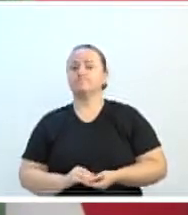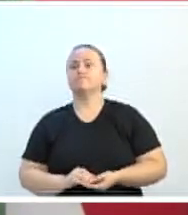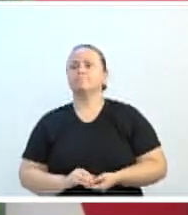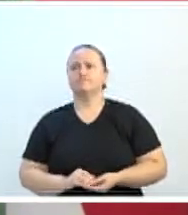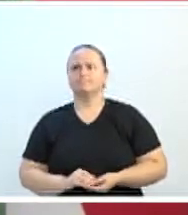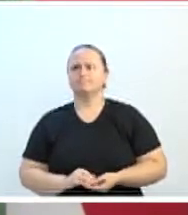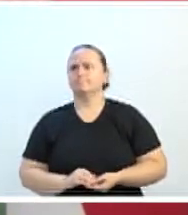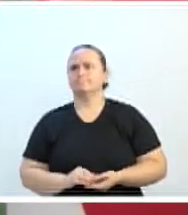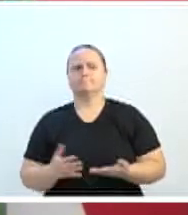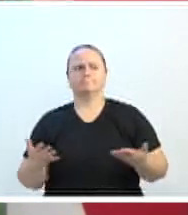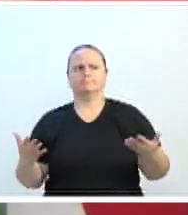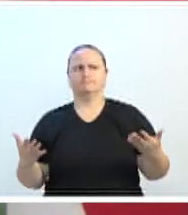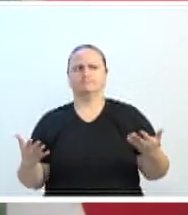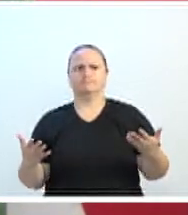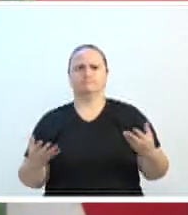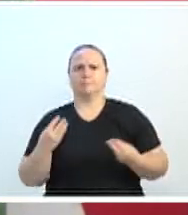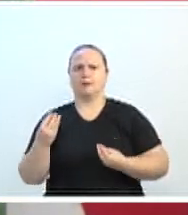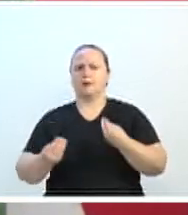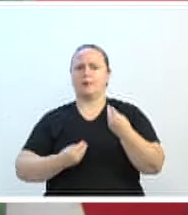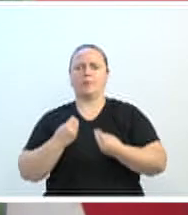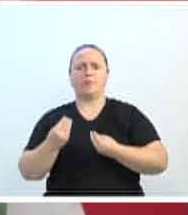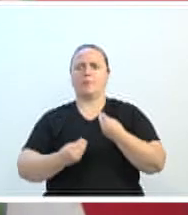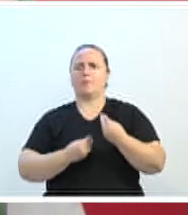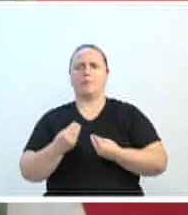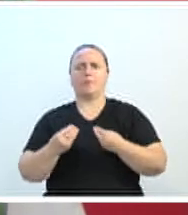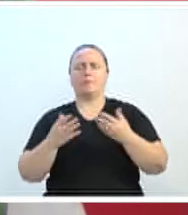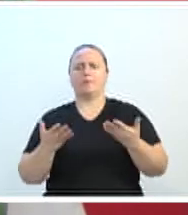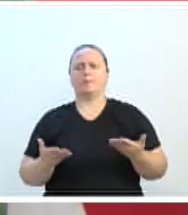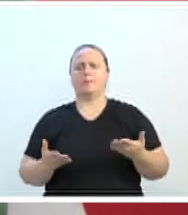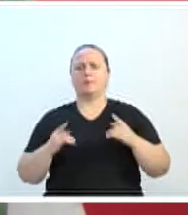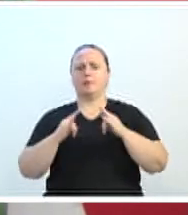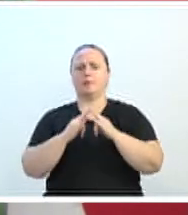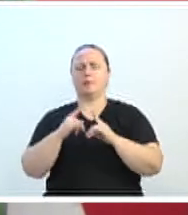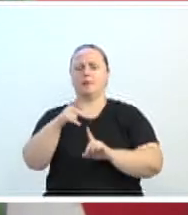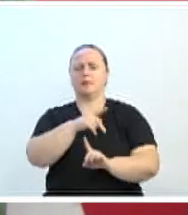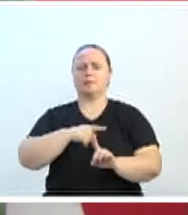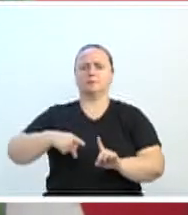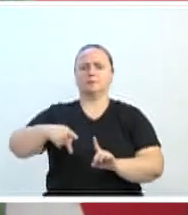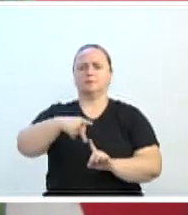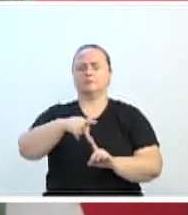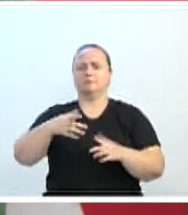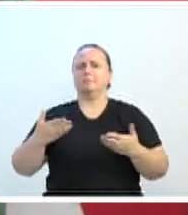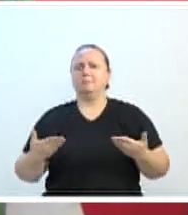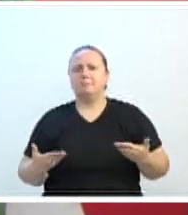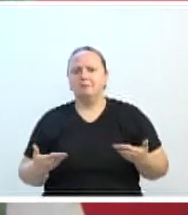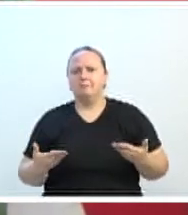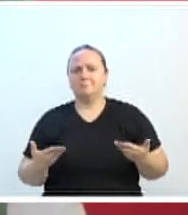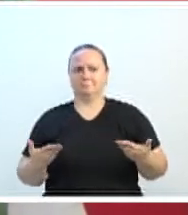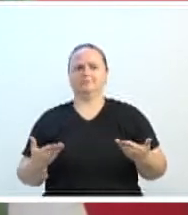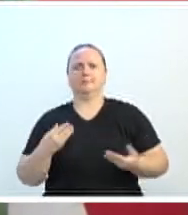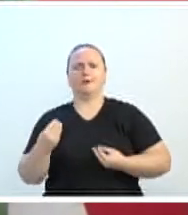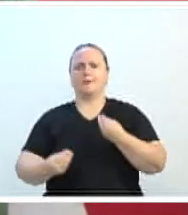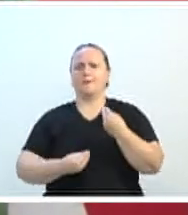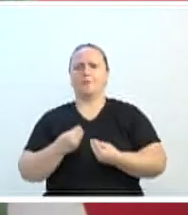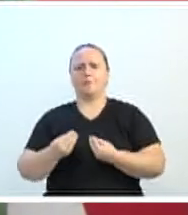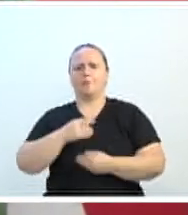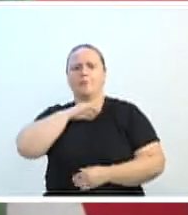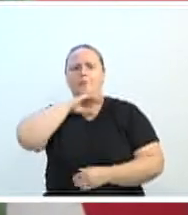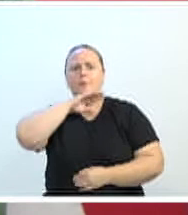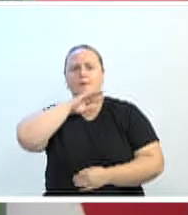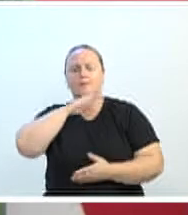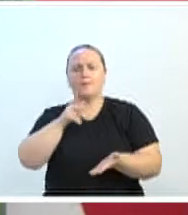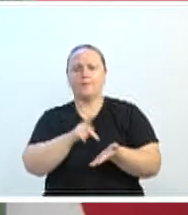Isso simplesmente inviabiliza o nosso Instituto de Previdência e nos coloca numa condição de um cenário ruim,